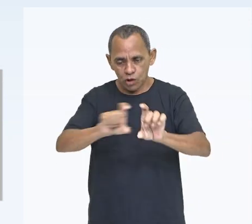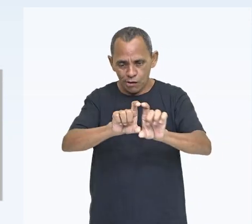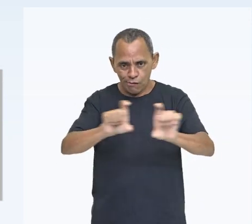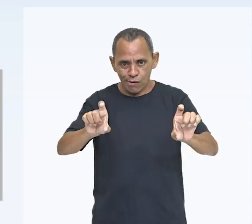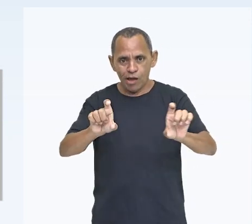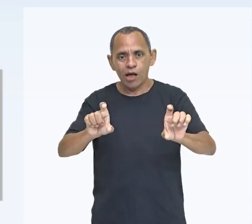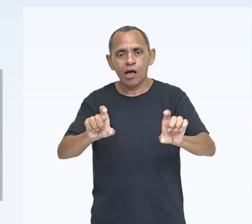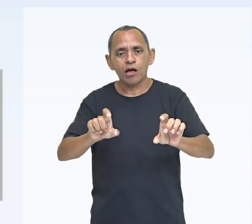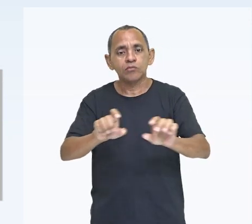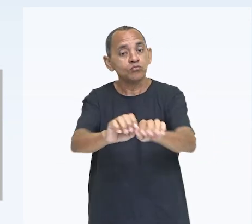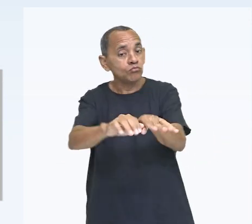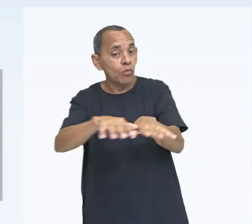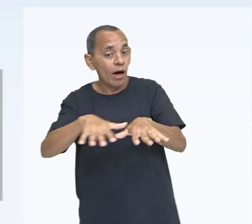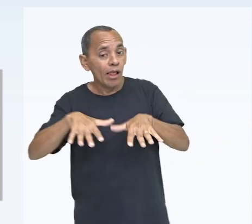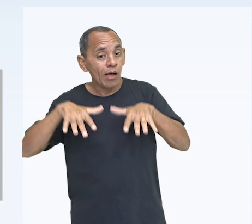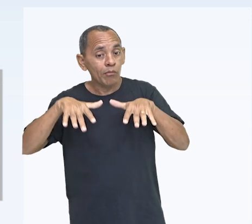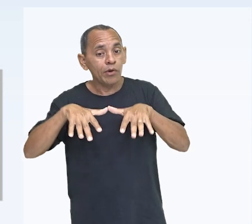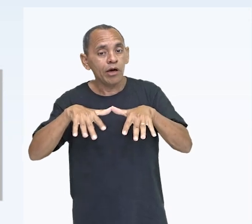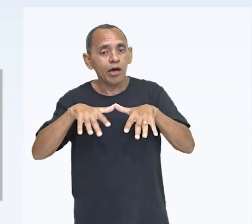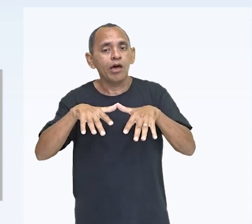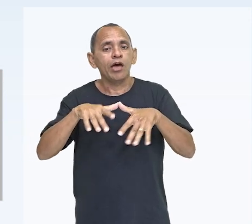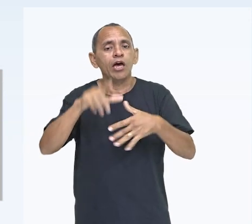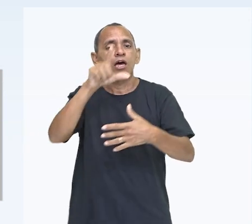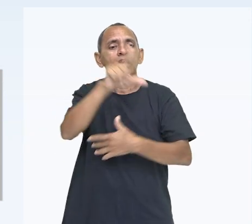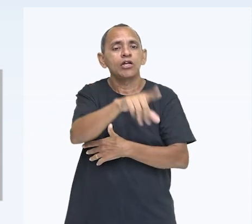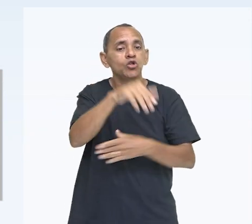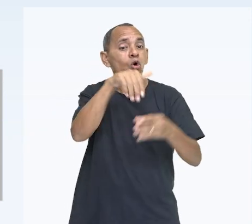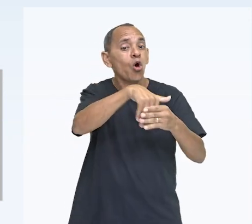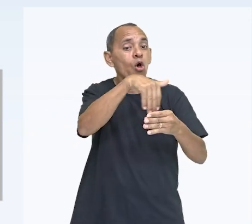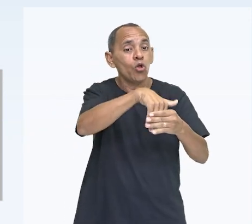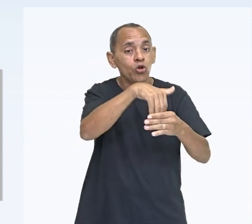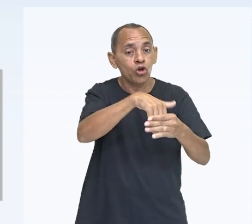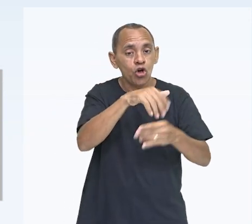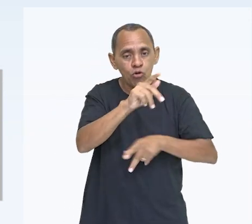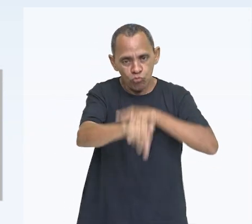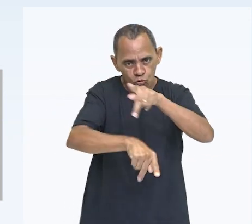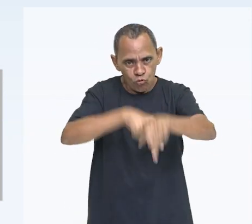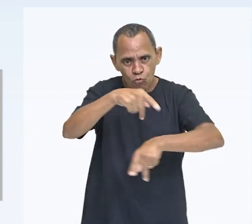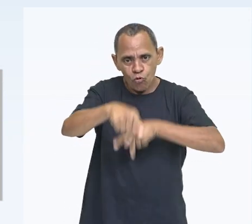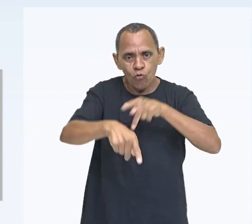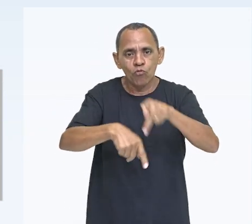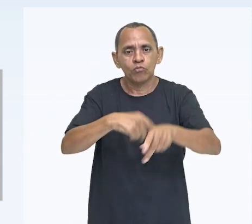é eleito pelo povo. Então, o parlamento vai eleger